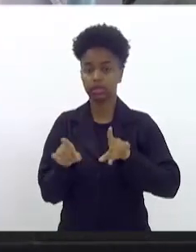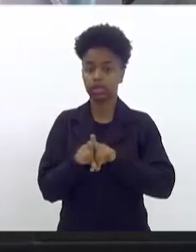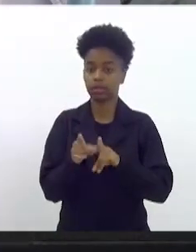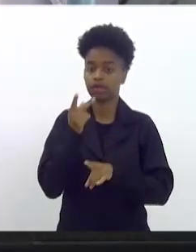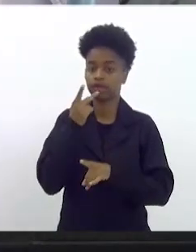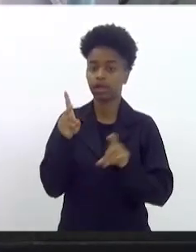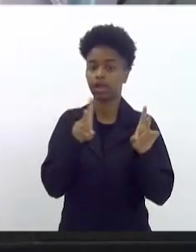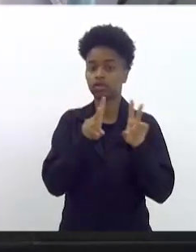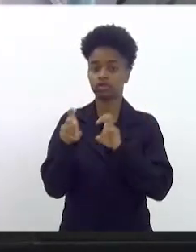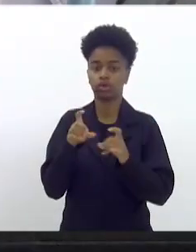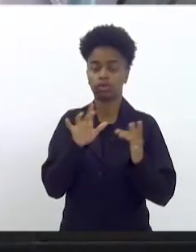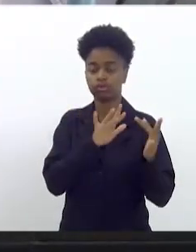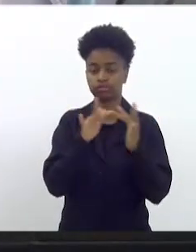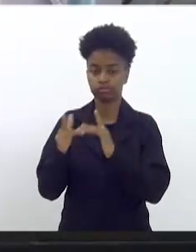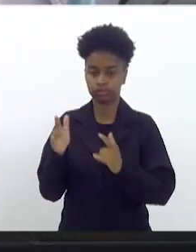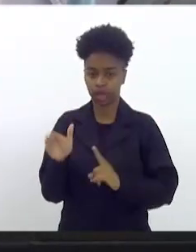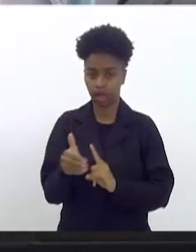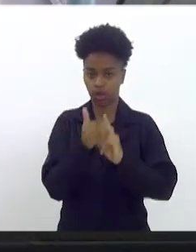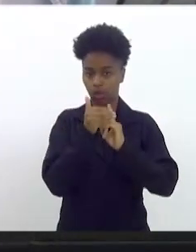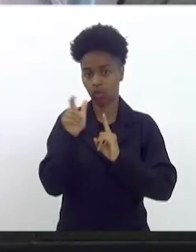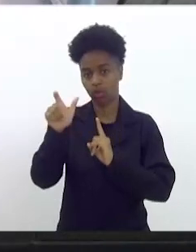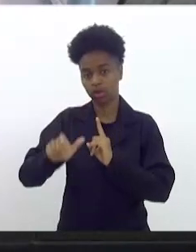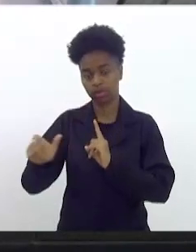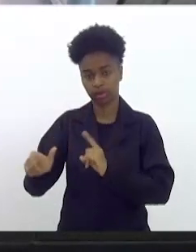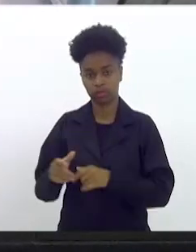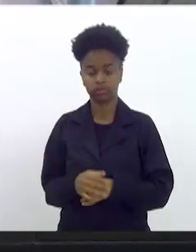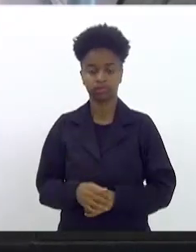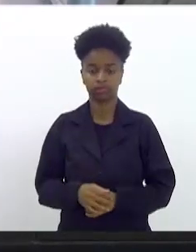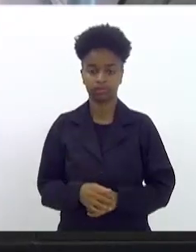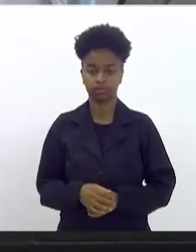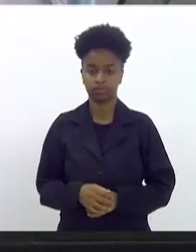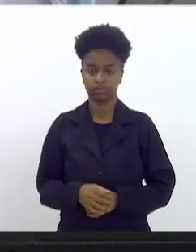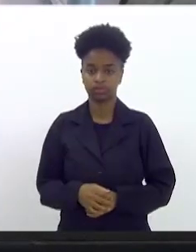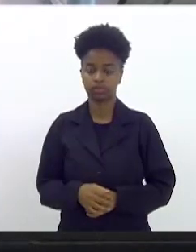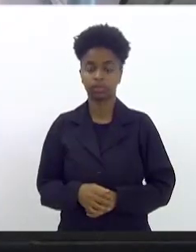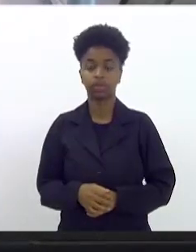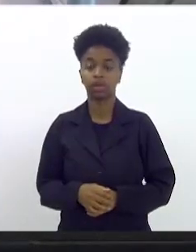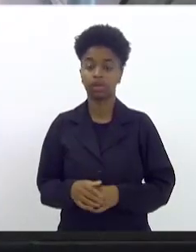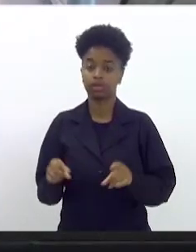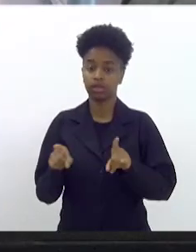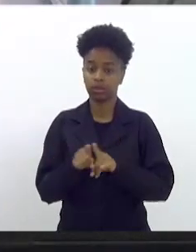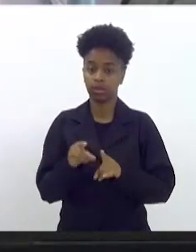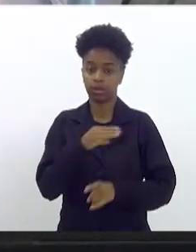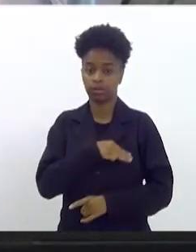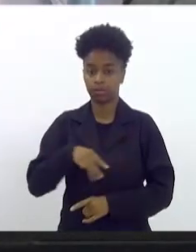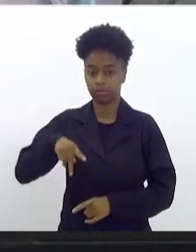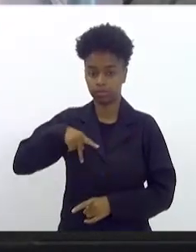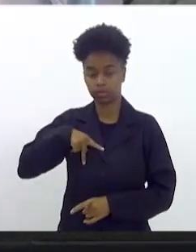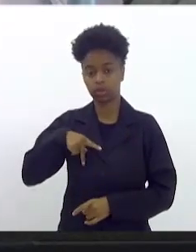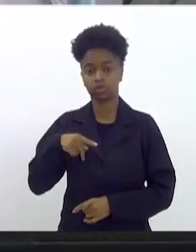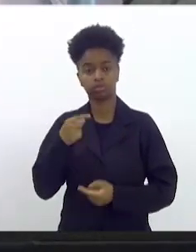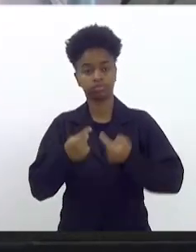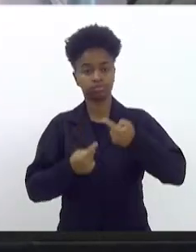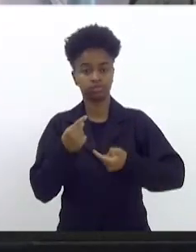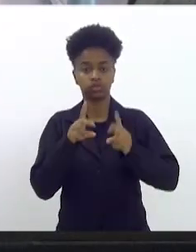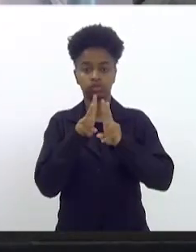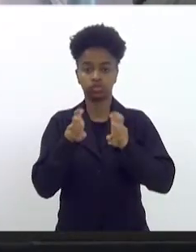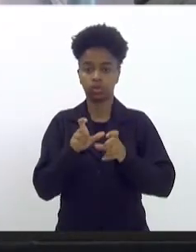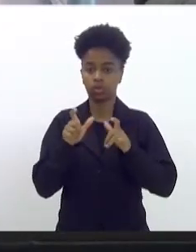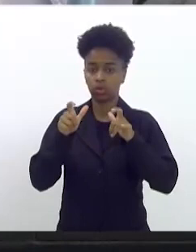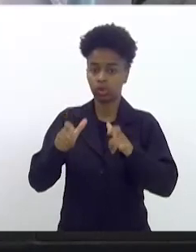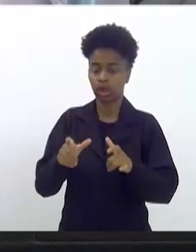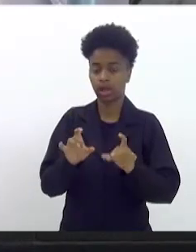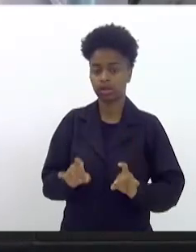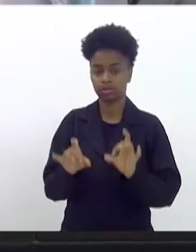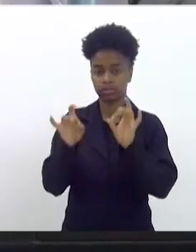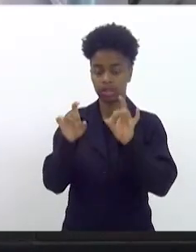dessa rede de acolhimento, né? Vamos falar com o Ministério Público sobre o olhar especializado,